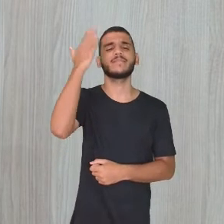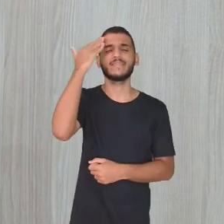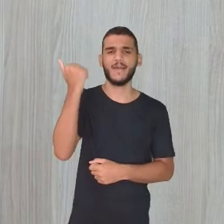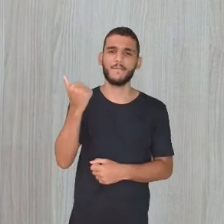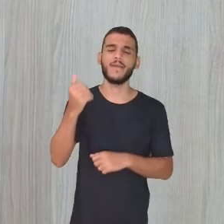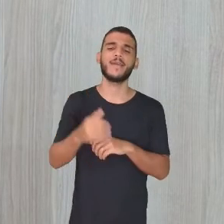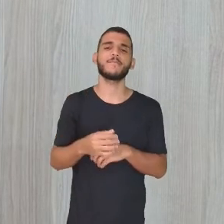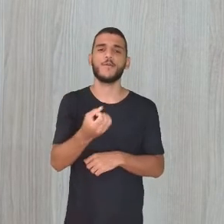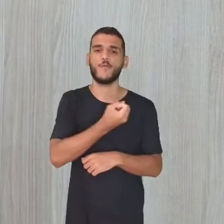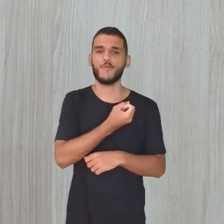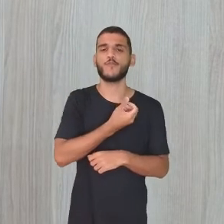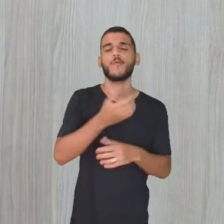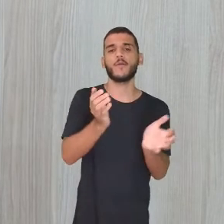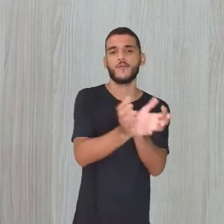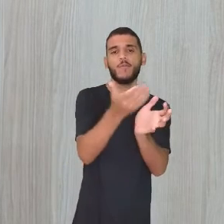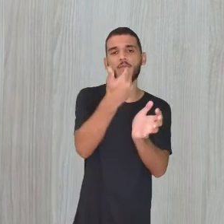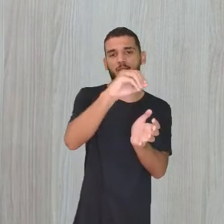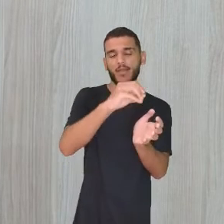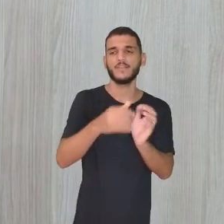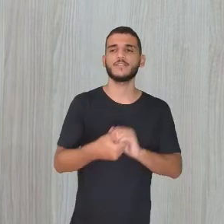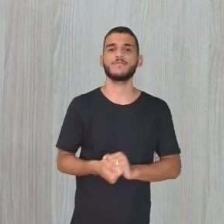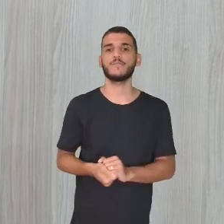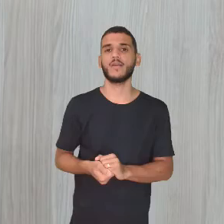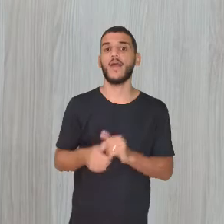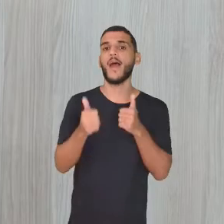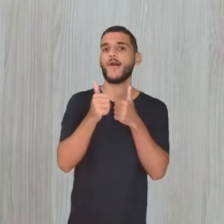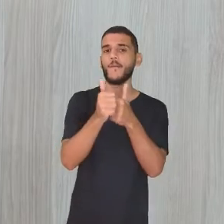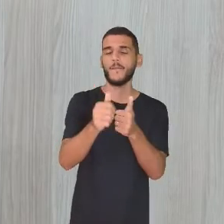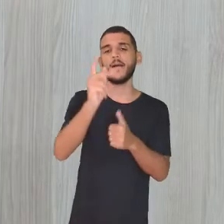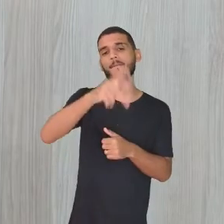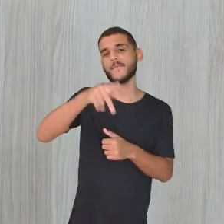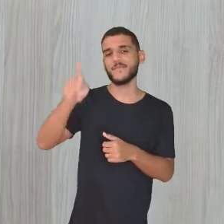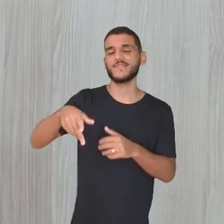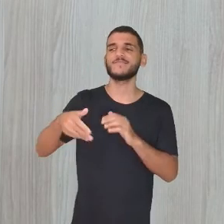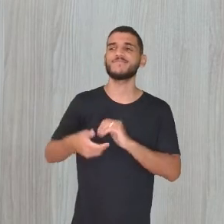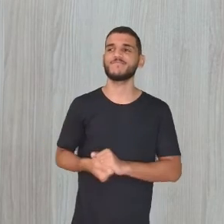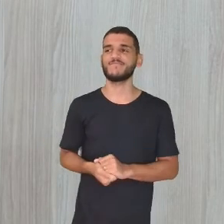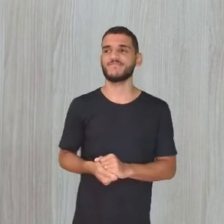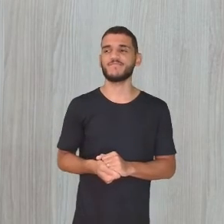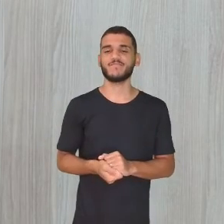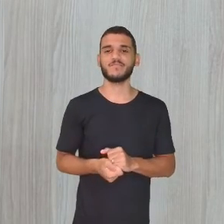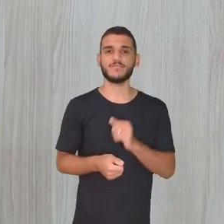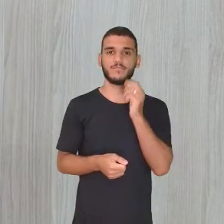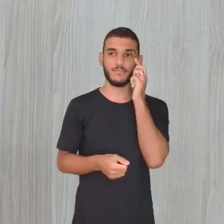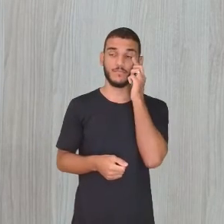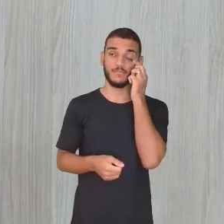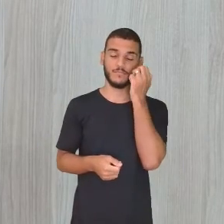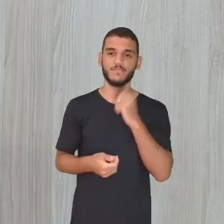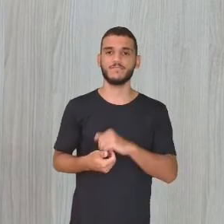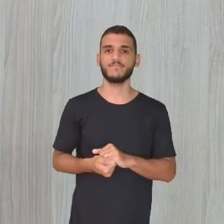saber os números decimais, tá certo? Então, acompanha aí, Pedro. É o vidente, Ricardinho, né?